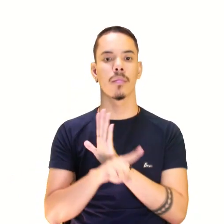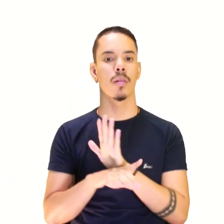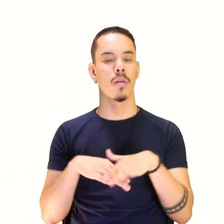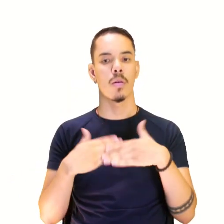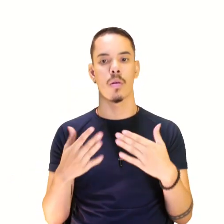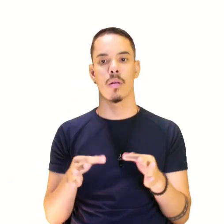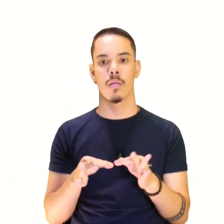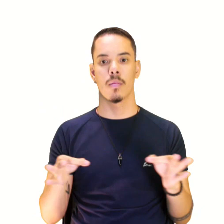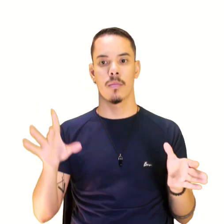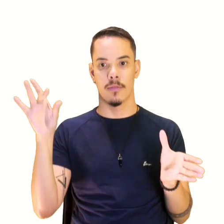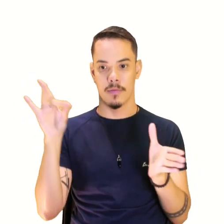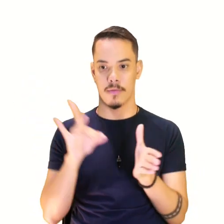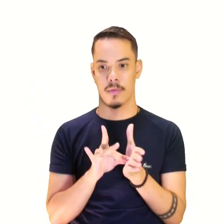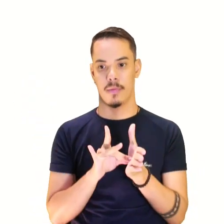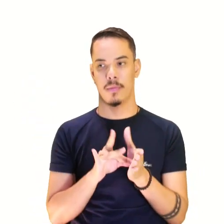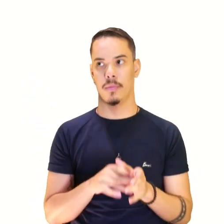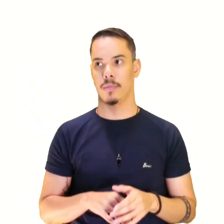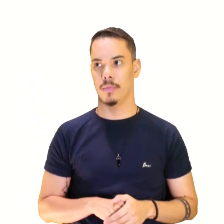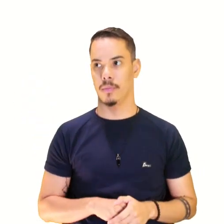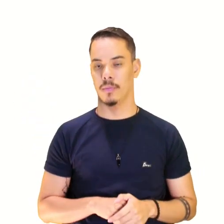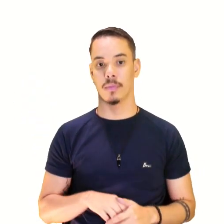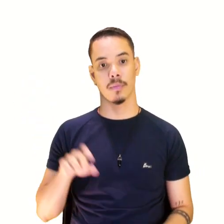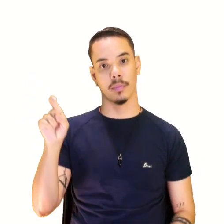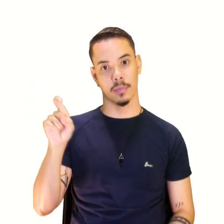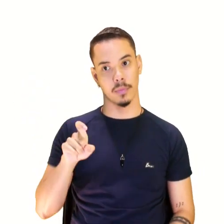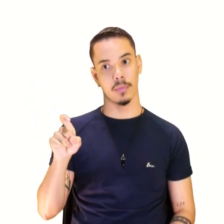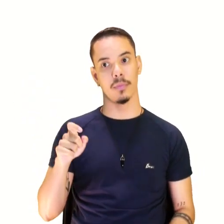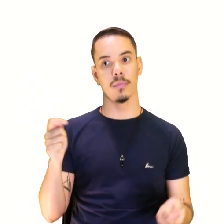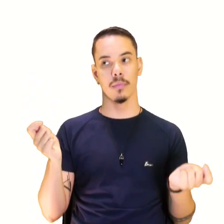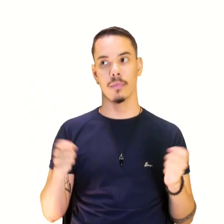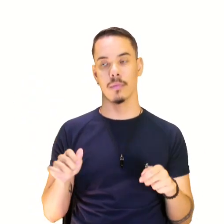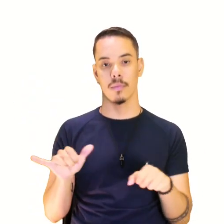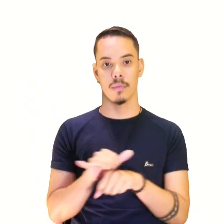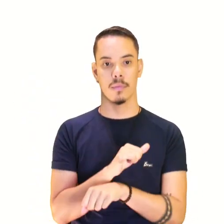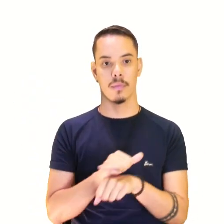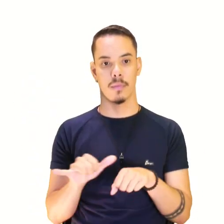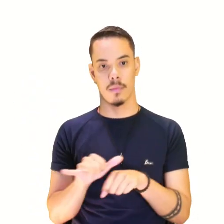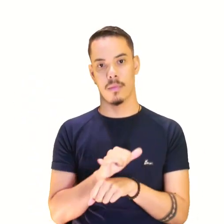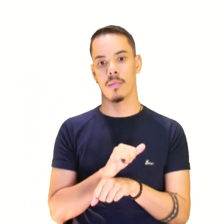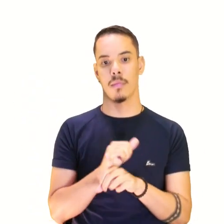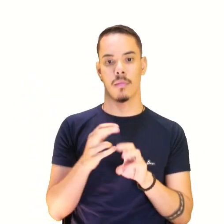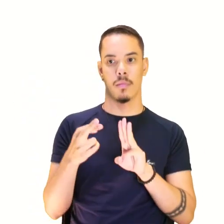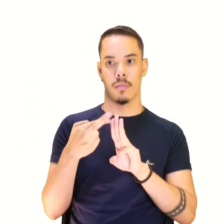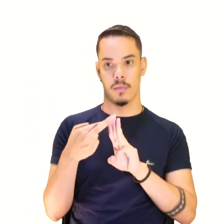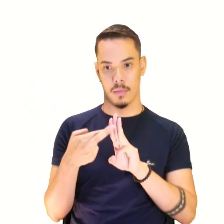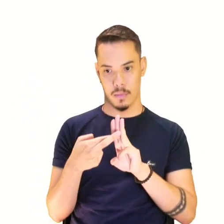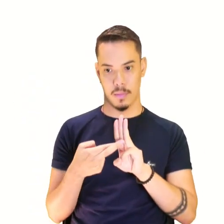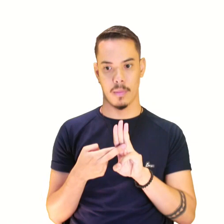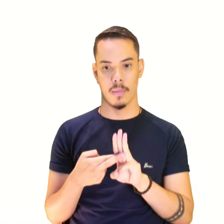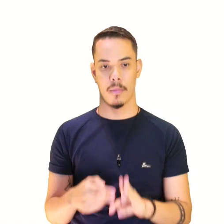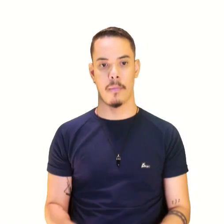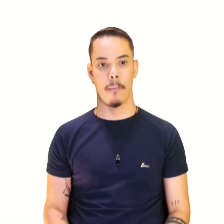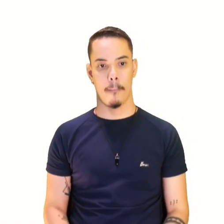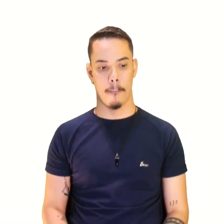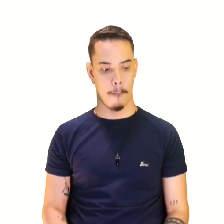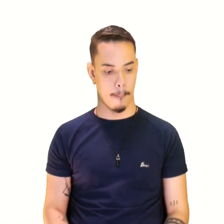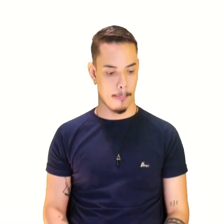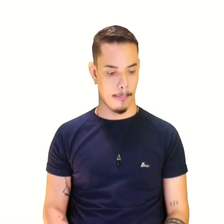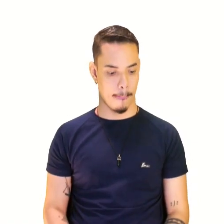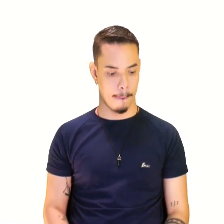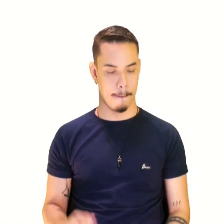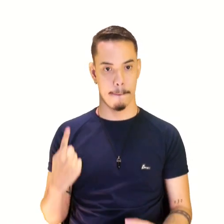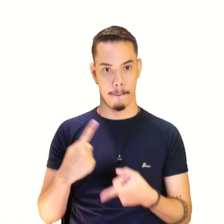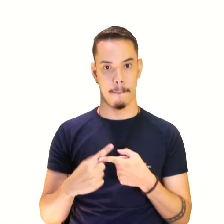real da varanda? Bom, então se dá para fazer, estratégia vamos usar a regra de 3. para resolver isso daí, Isso ver o mesmo. tamanho real. Porque a gente